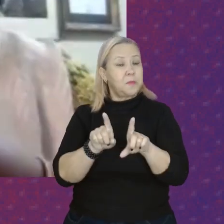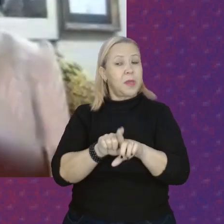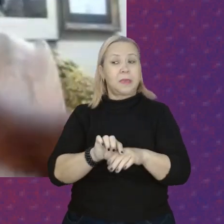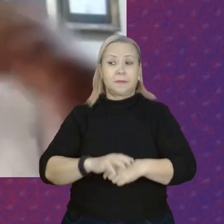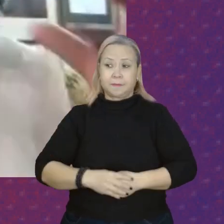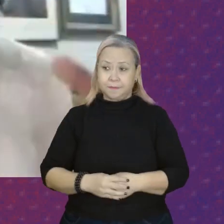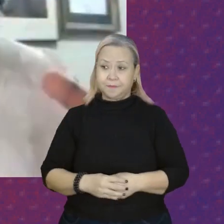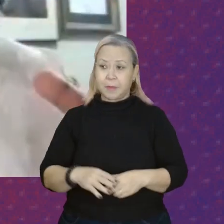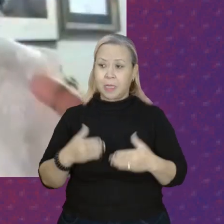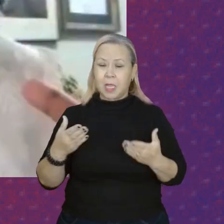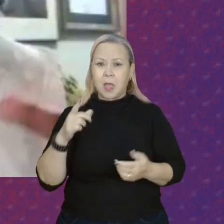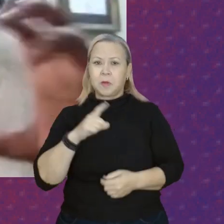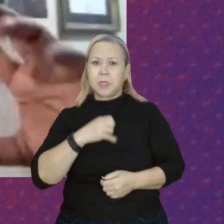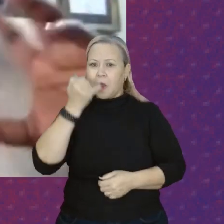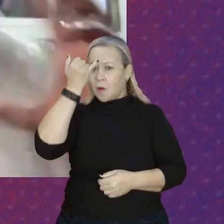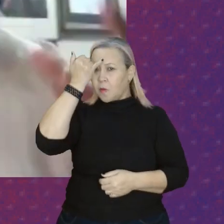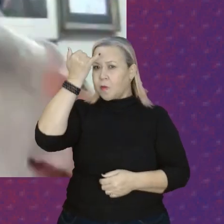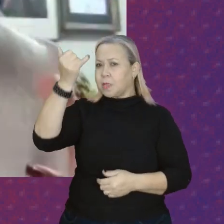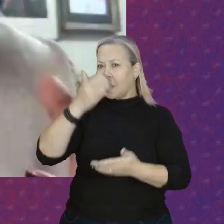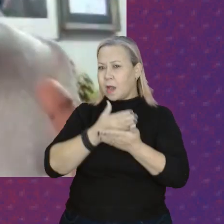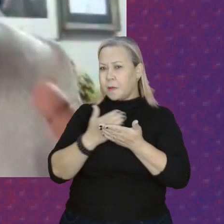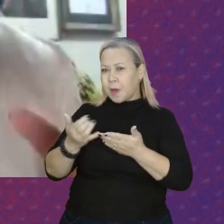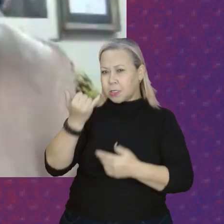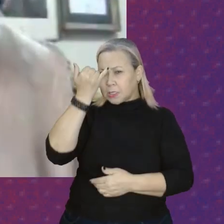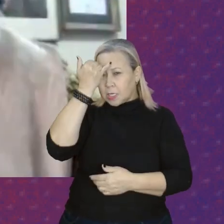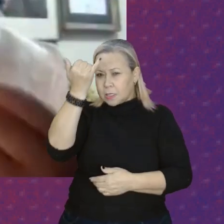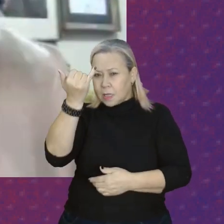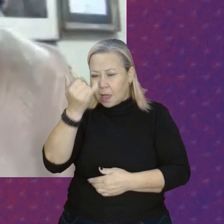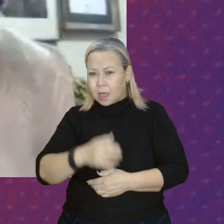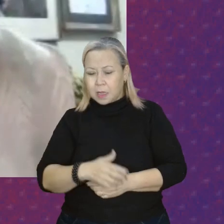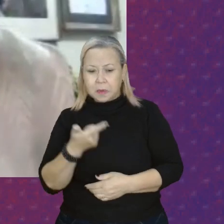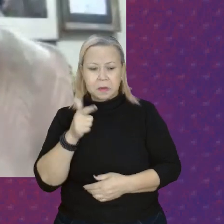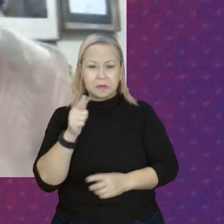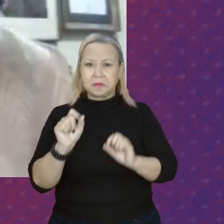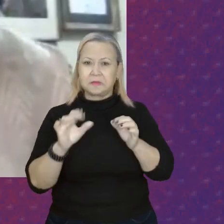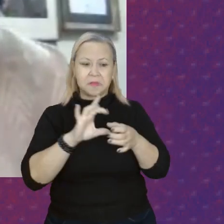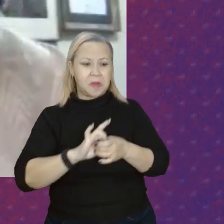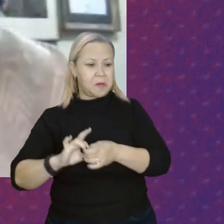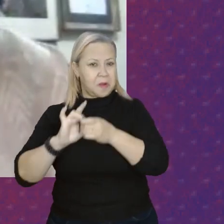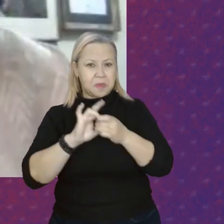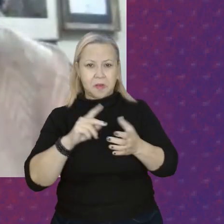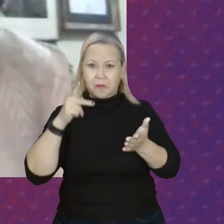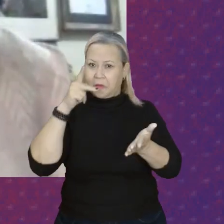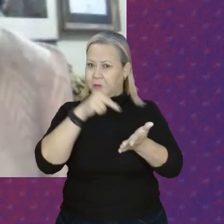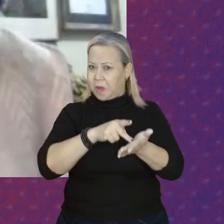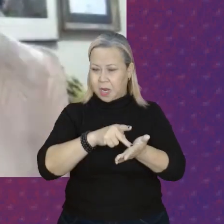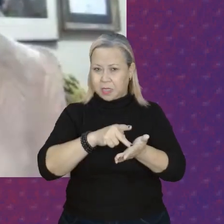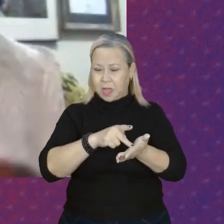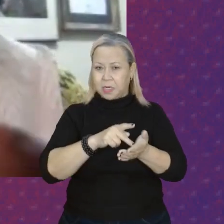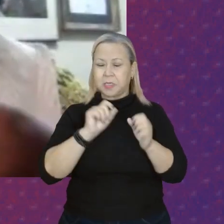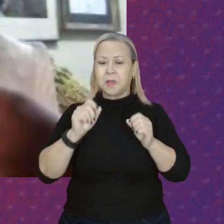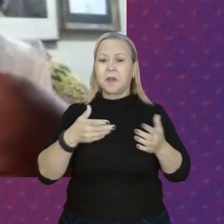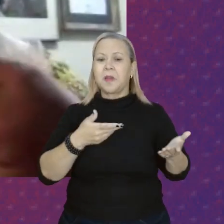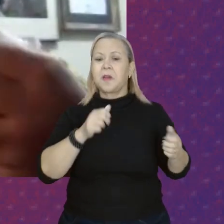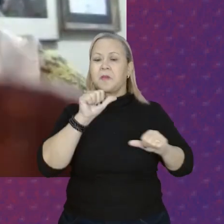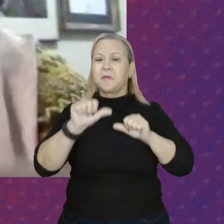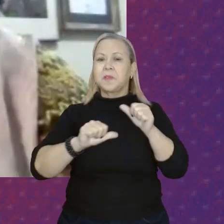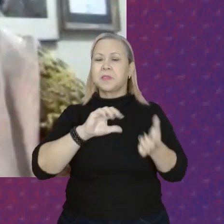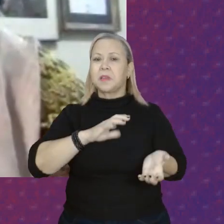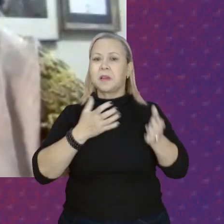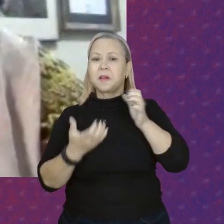Então, você tem uma ideia e, a partir dessa ideia, que não tem conexão com a realidade, você passa a